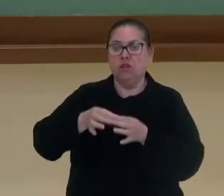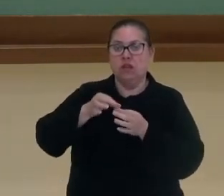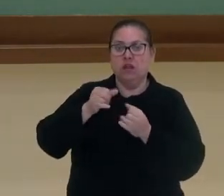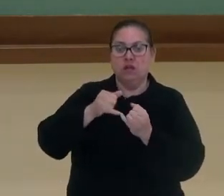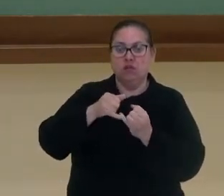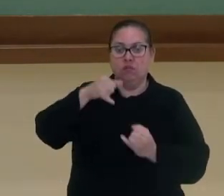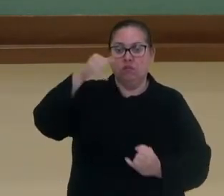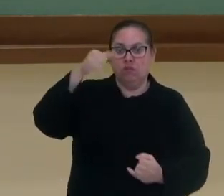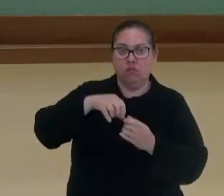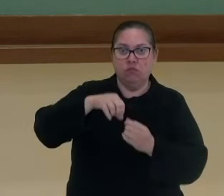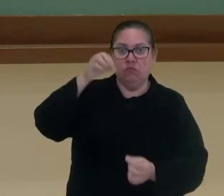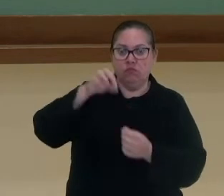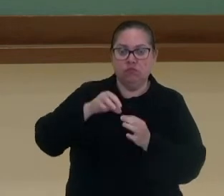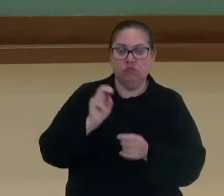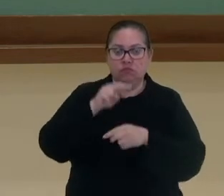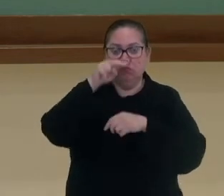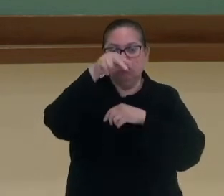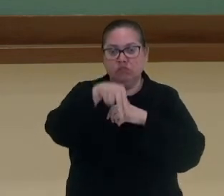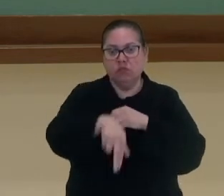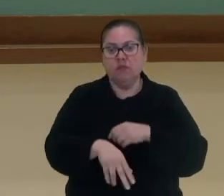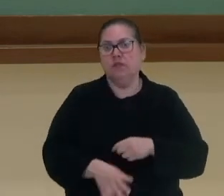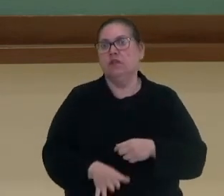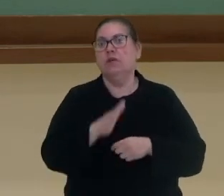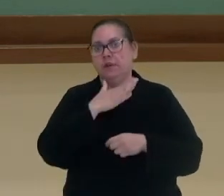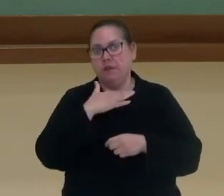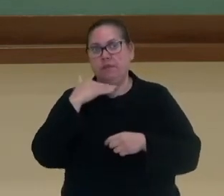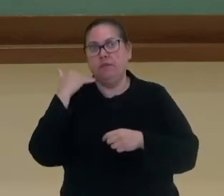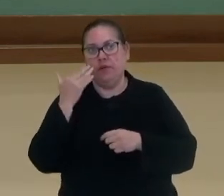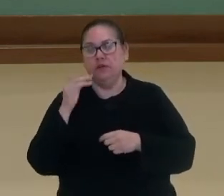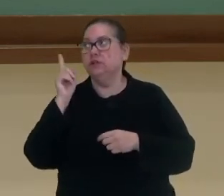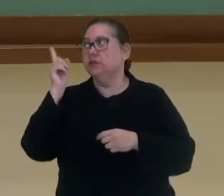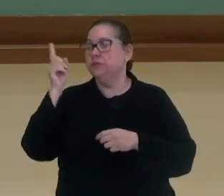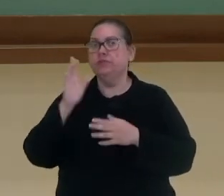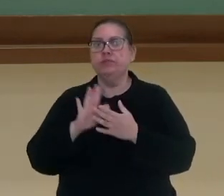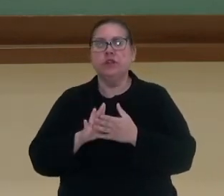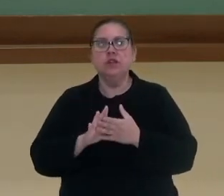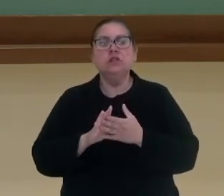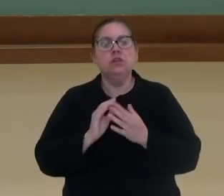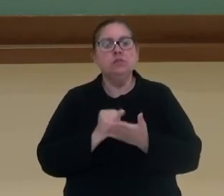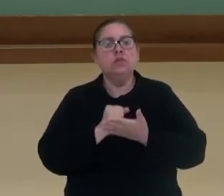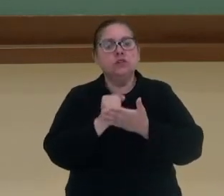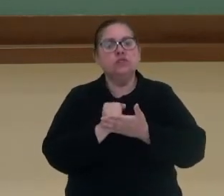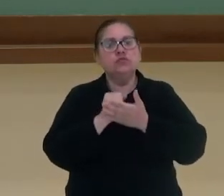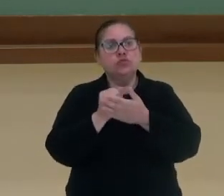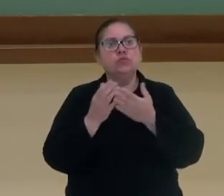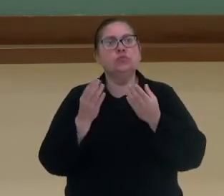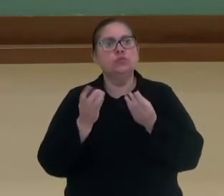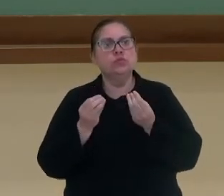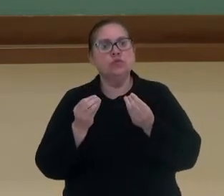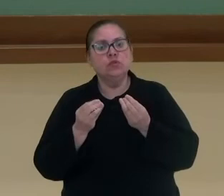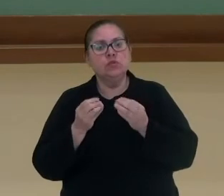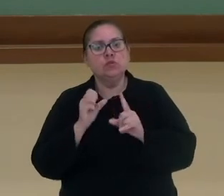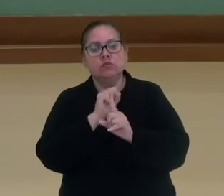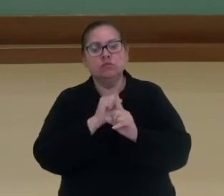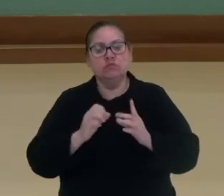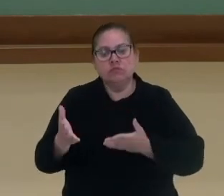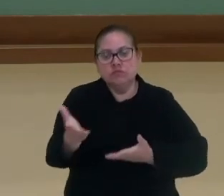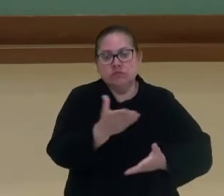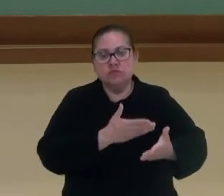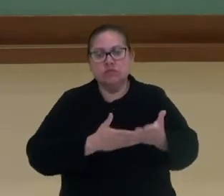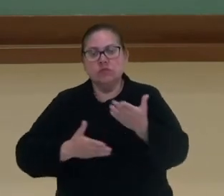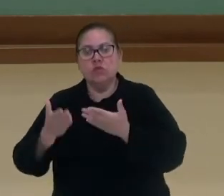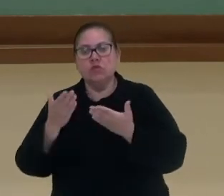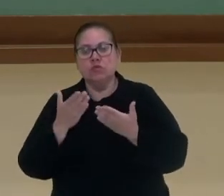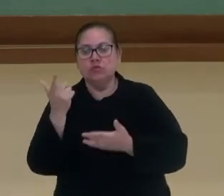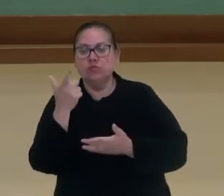certeza seria um salto fatal ali. E elas contribuem muito para a socialização com